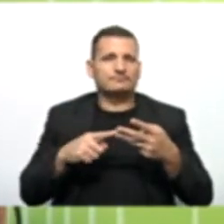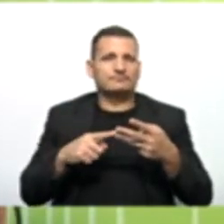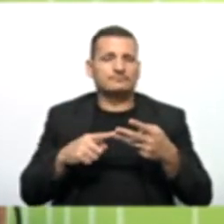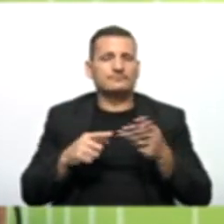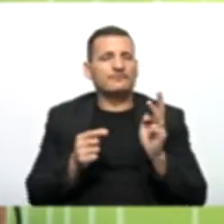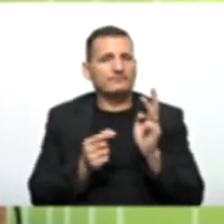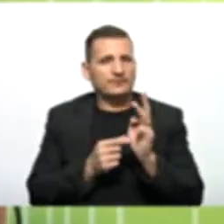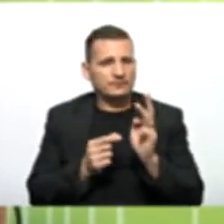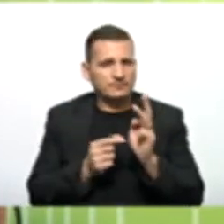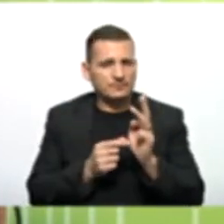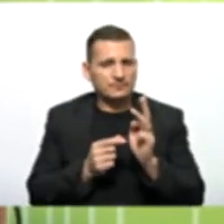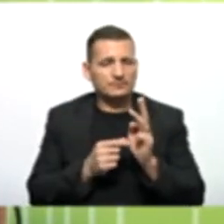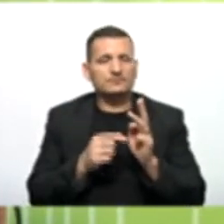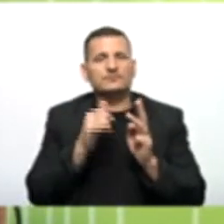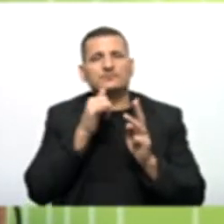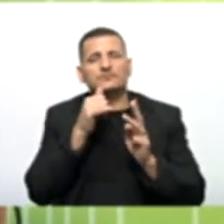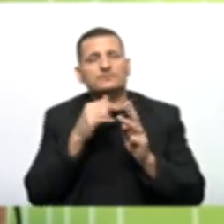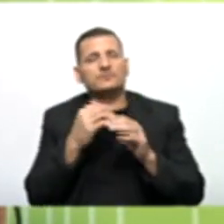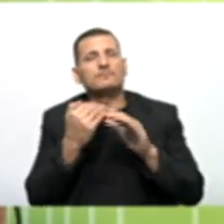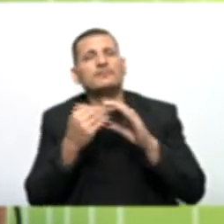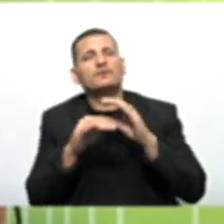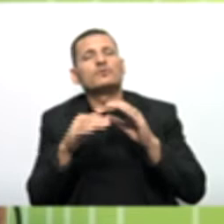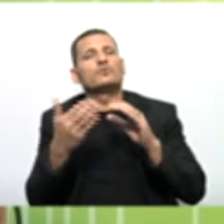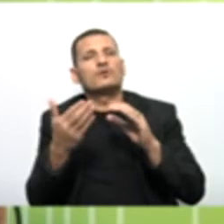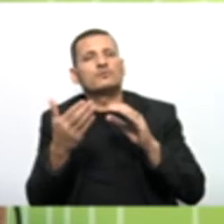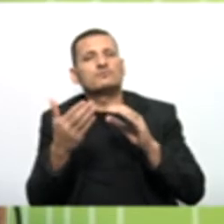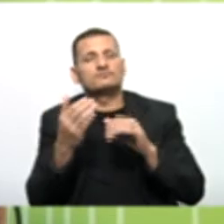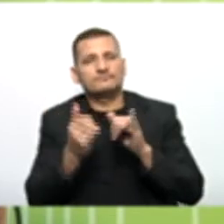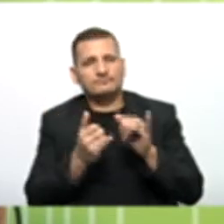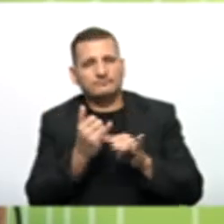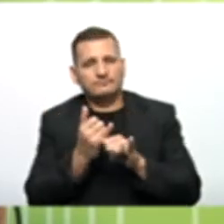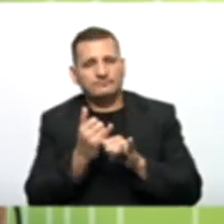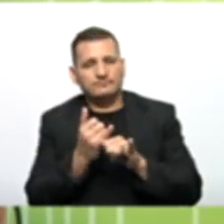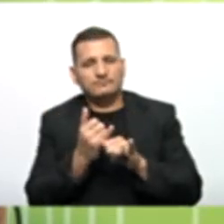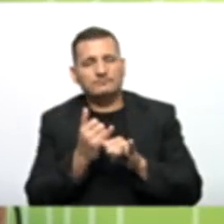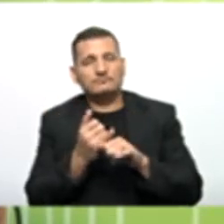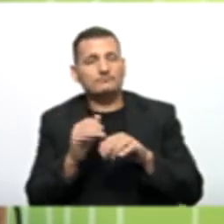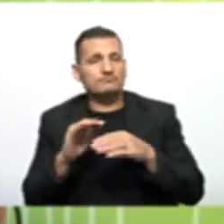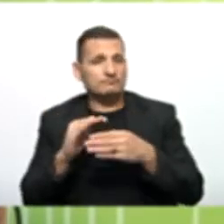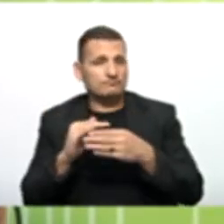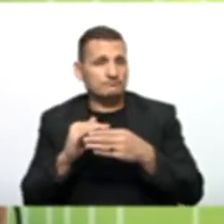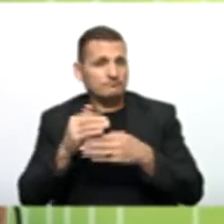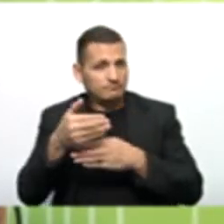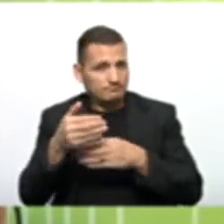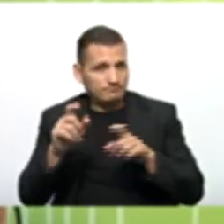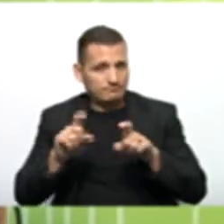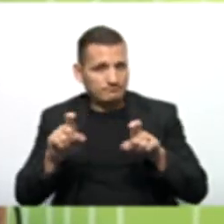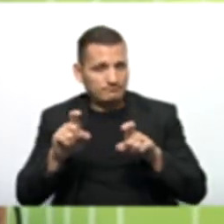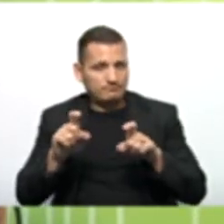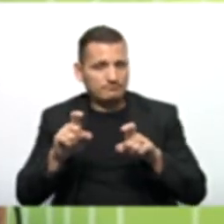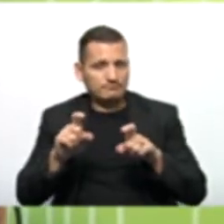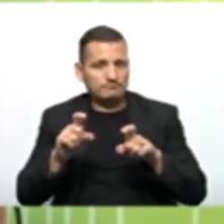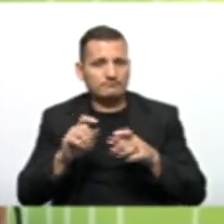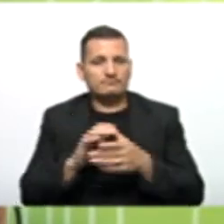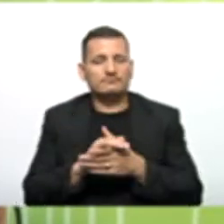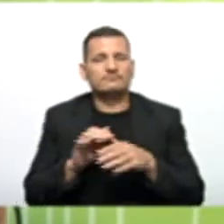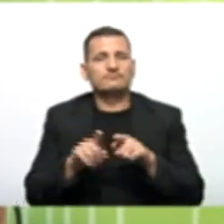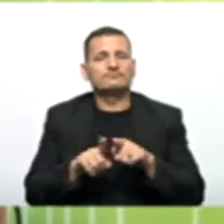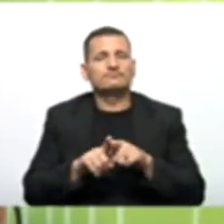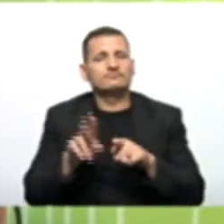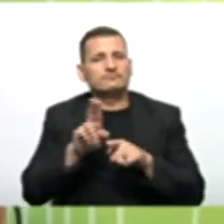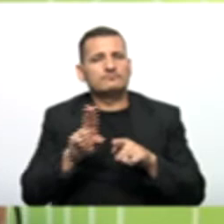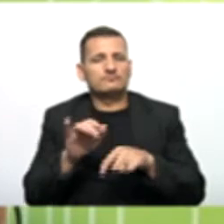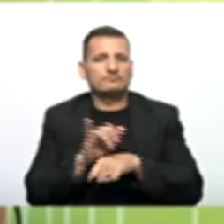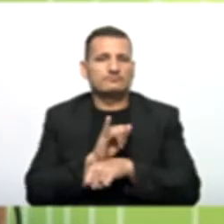disponíveis. Então, para me passar um e-mail, qual é a ferramenta que eu posso ter disponível? A própria internet, como também o computador. Além disso, gente, eu tenho que aplicar técnicas.